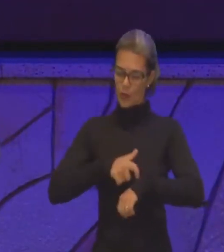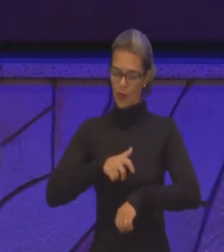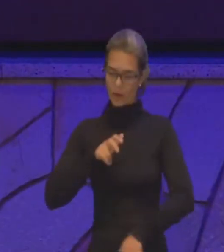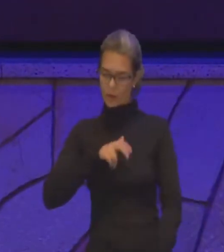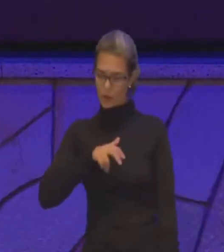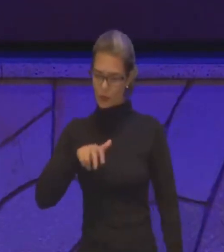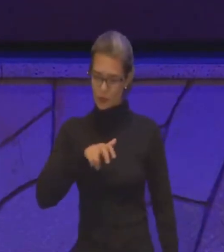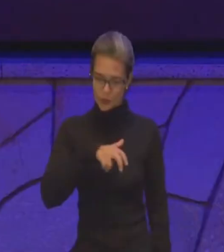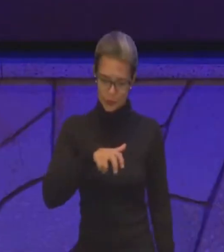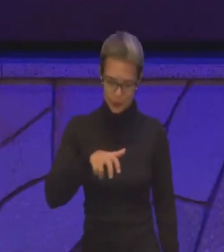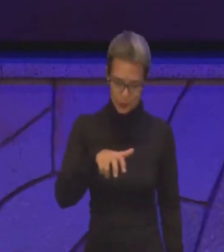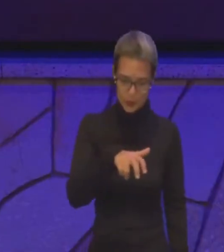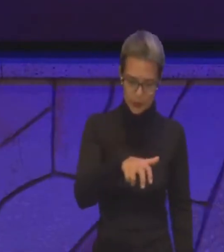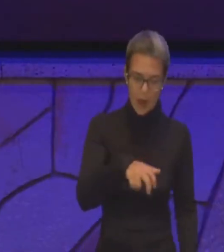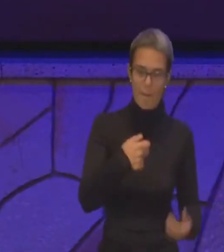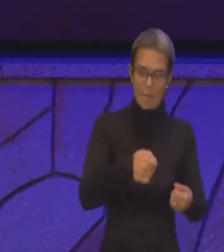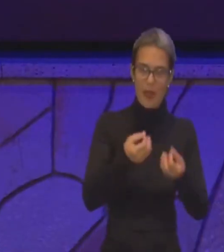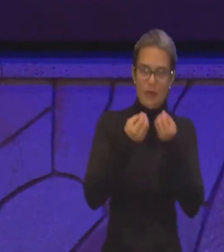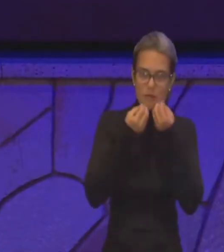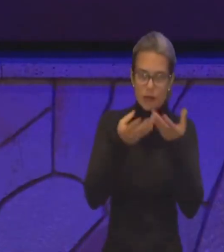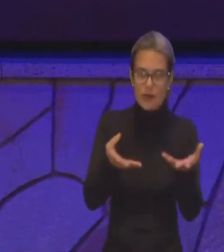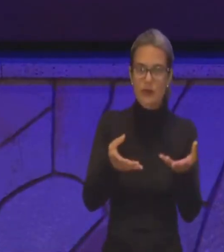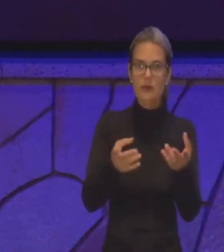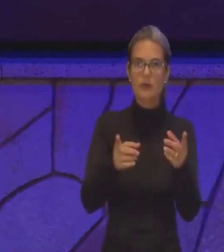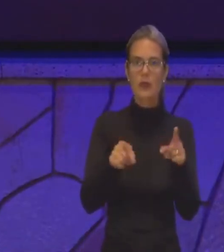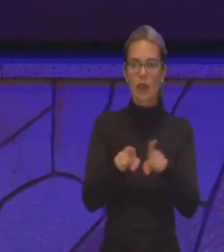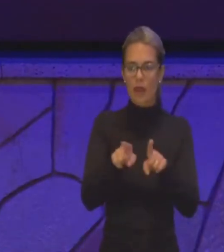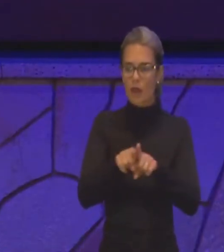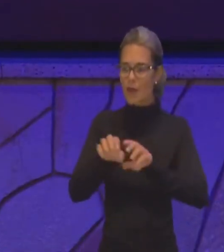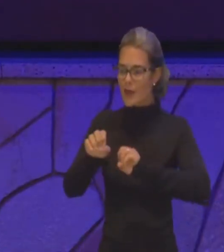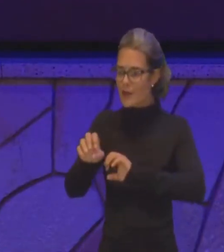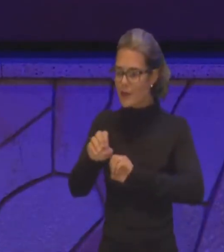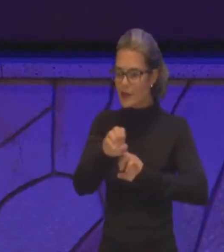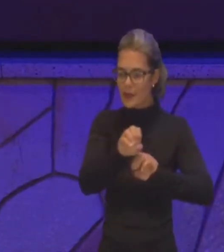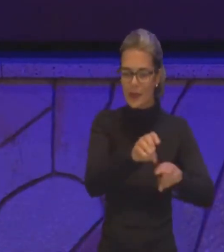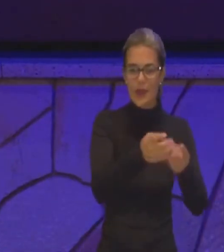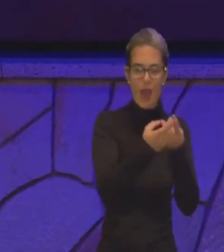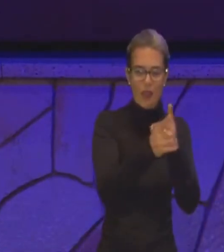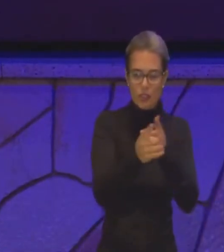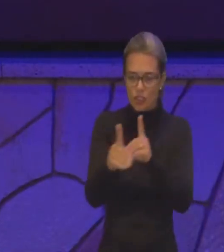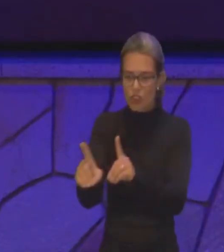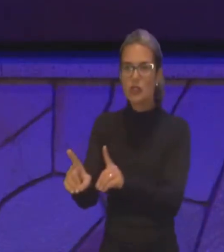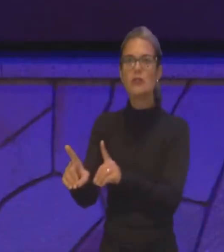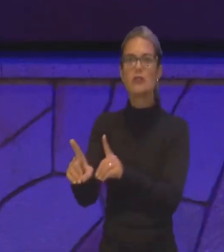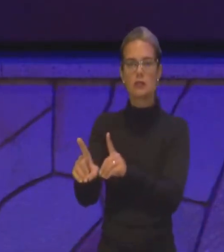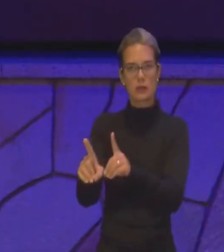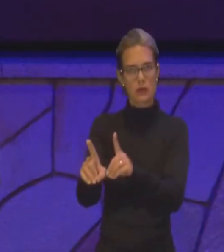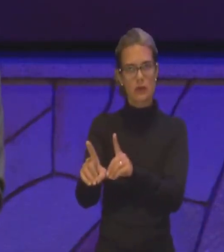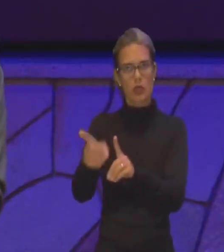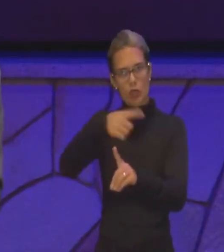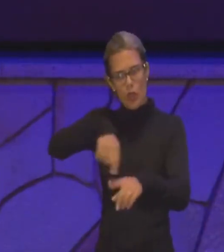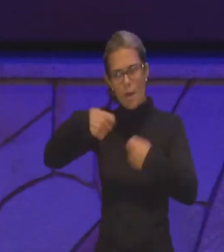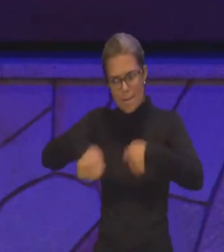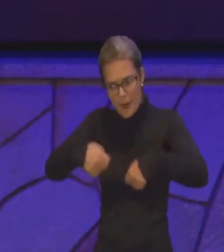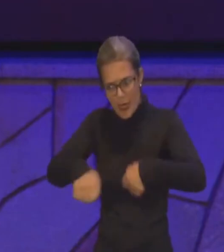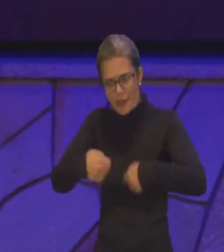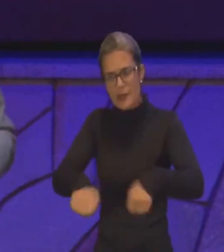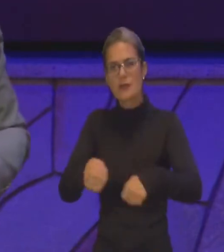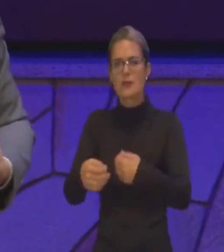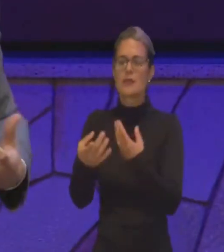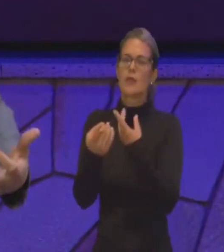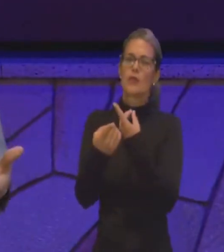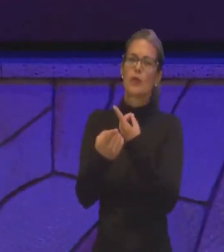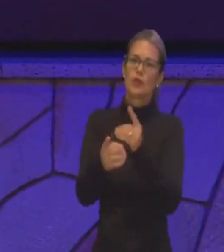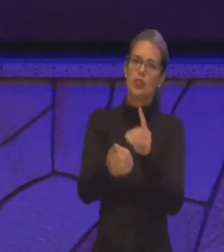fazer discípulos. A grande comissão está atrelada ao mandamento de fazermos discípulos, e essa ordem não